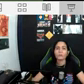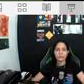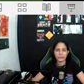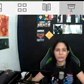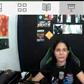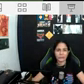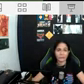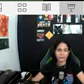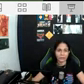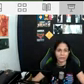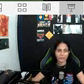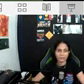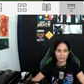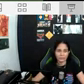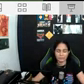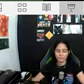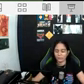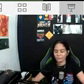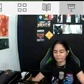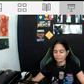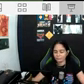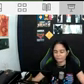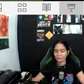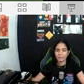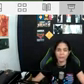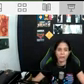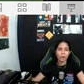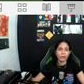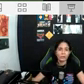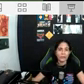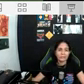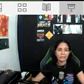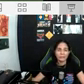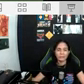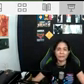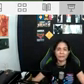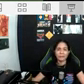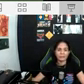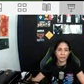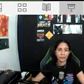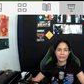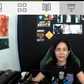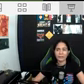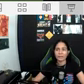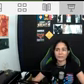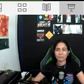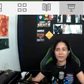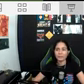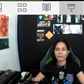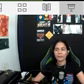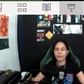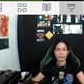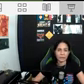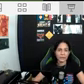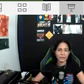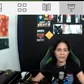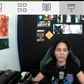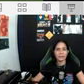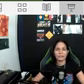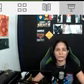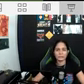de amostra que vocês vão estar coletando, tá bom? Se vai ser 10 crianças, 50 crianças, 1.000